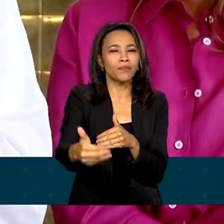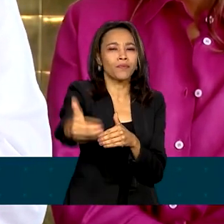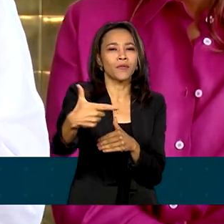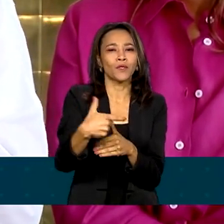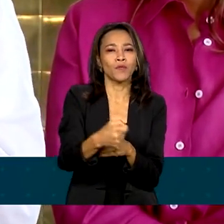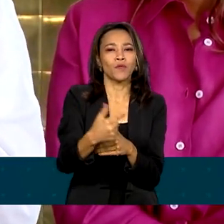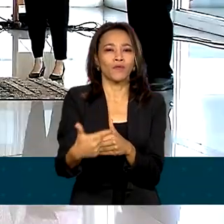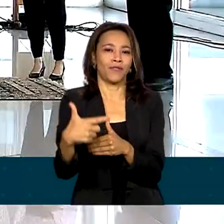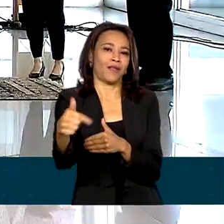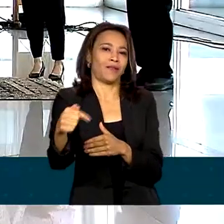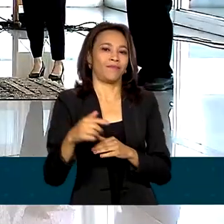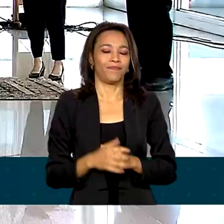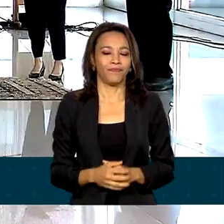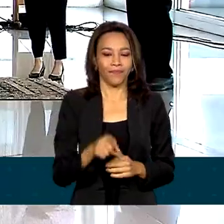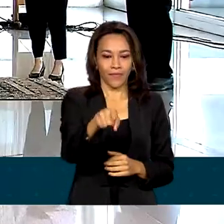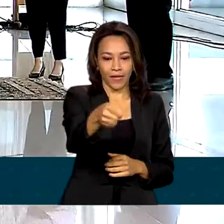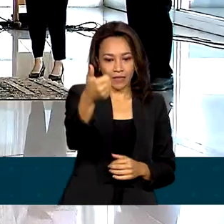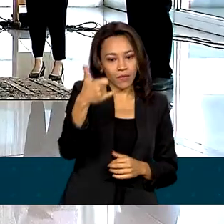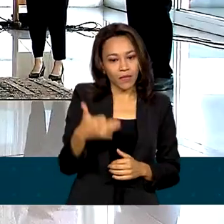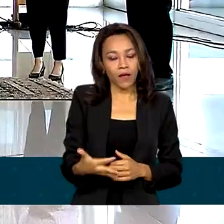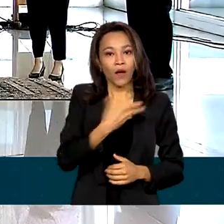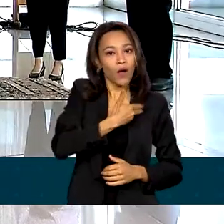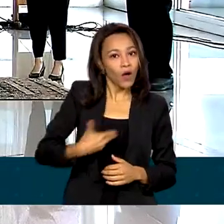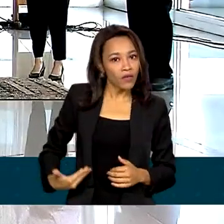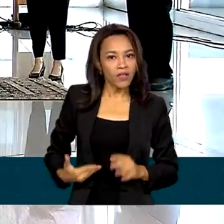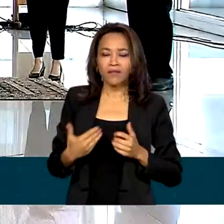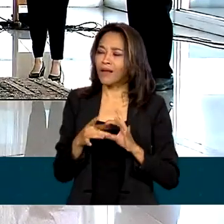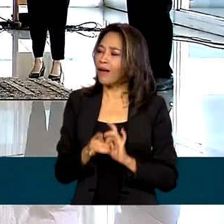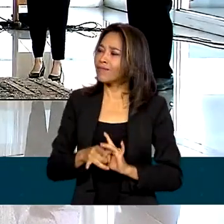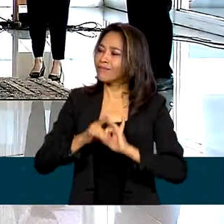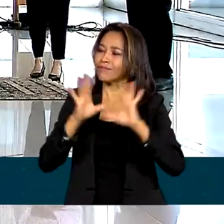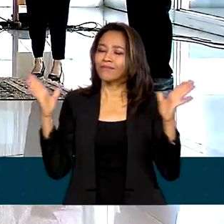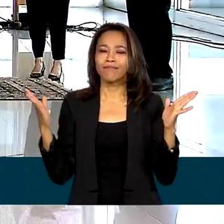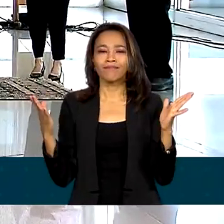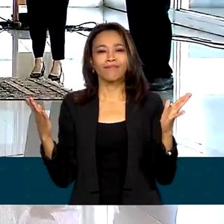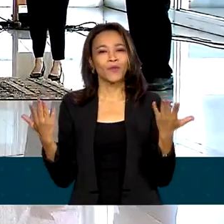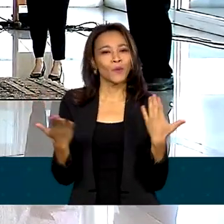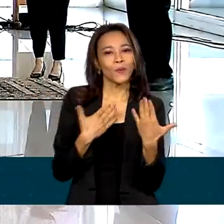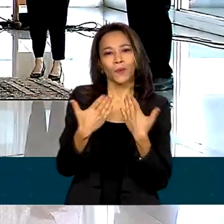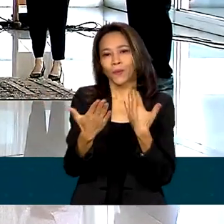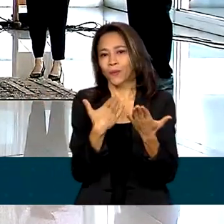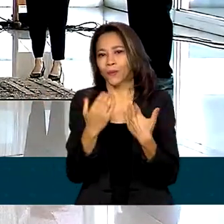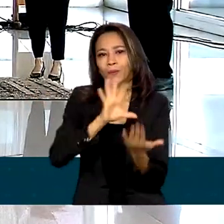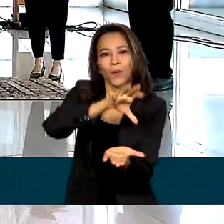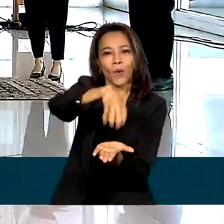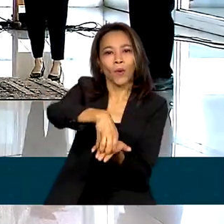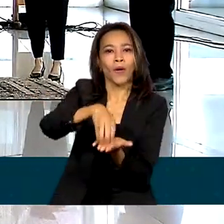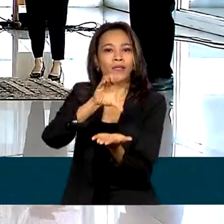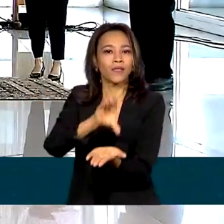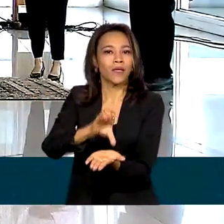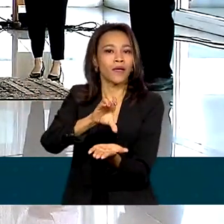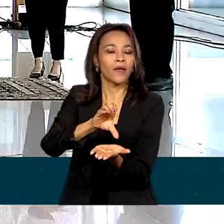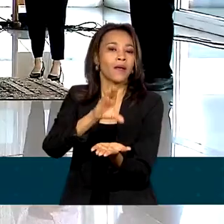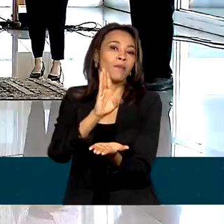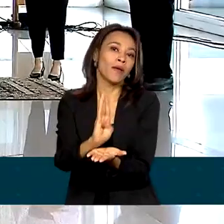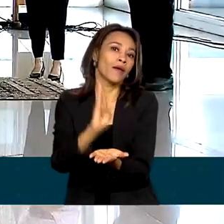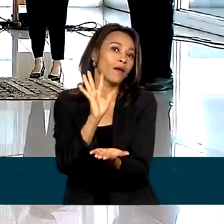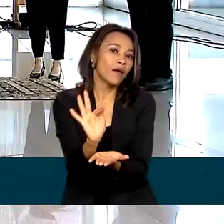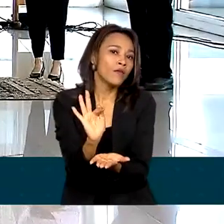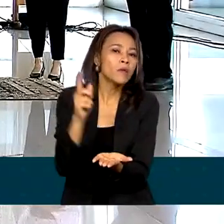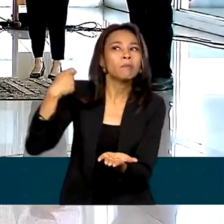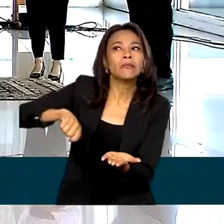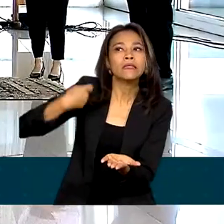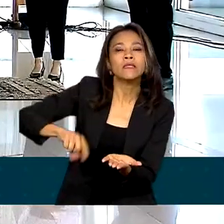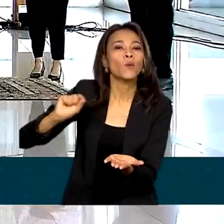o governo estará a disposição da CBF para fazer o que for